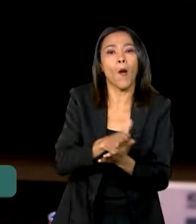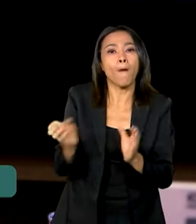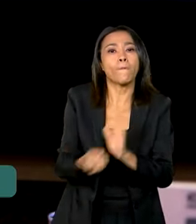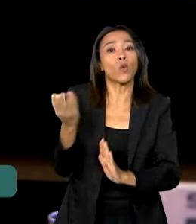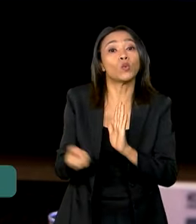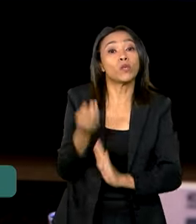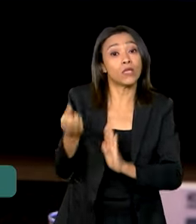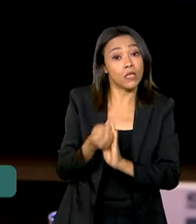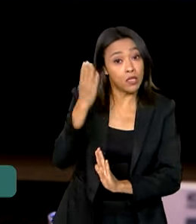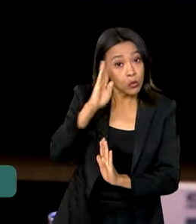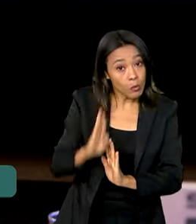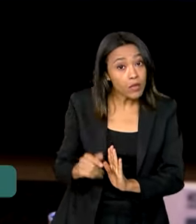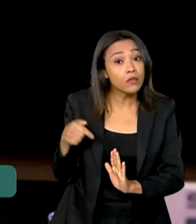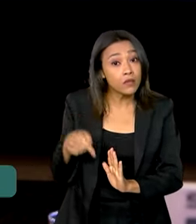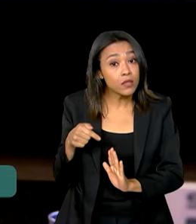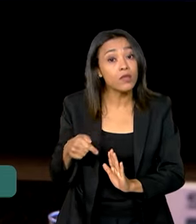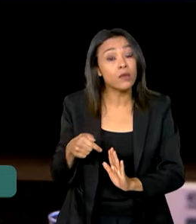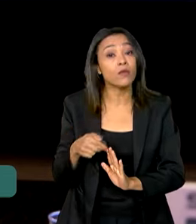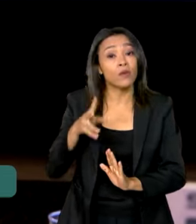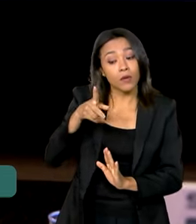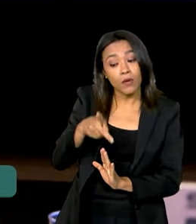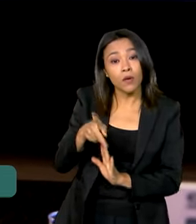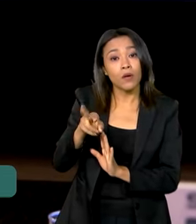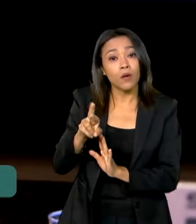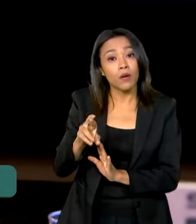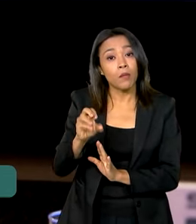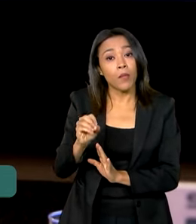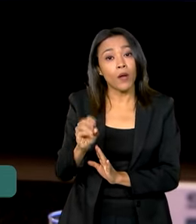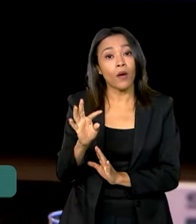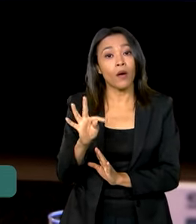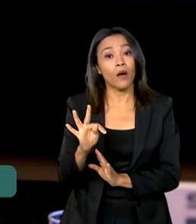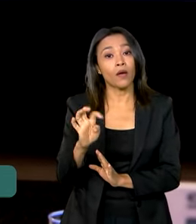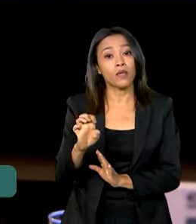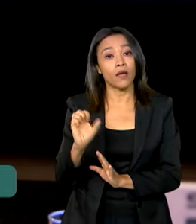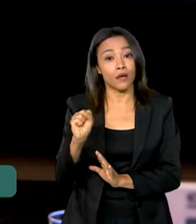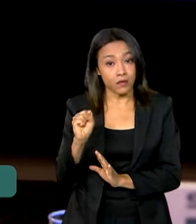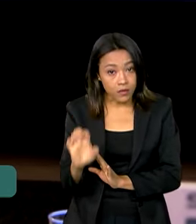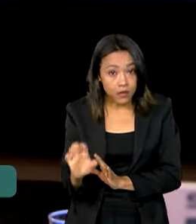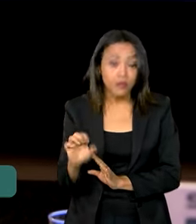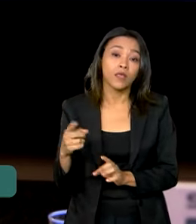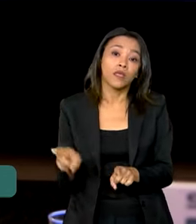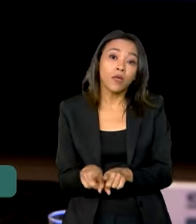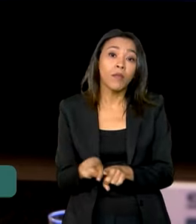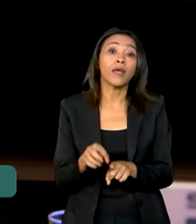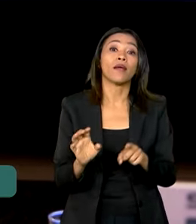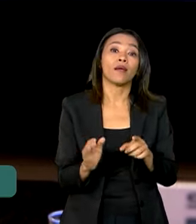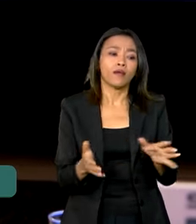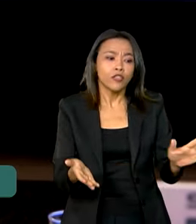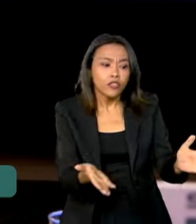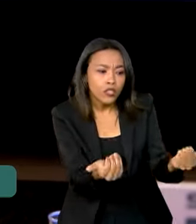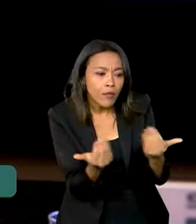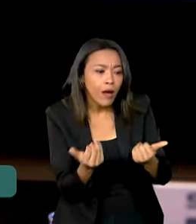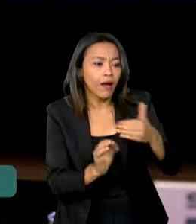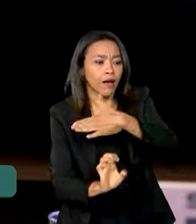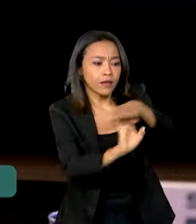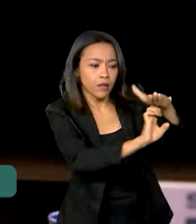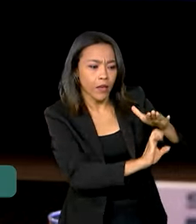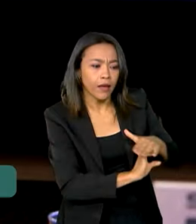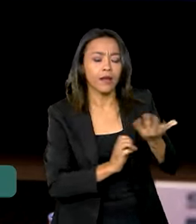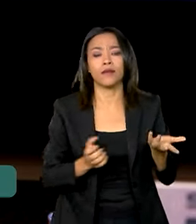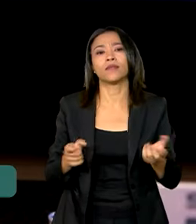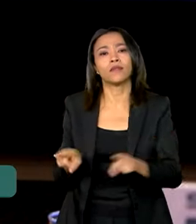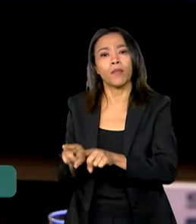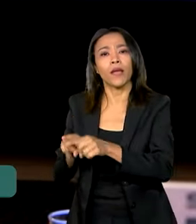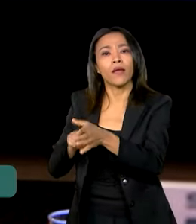Brasil então também é incrementar a a a a empresa Nacional a ciência no